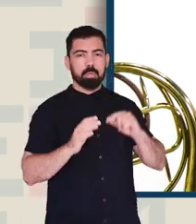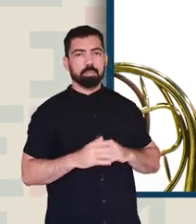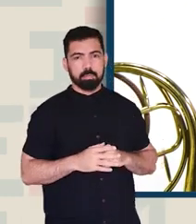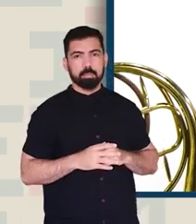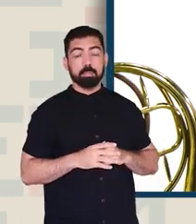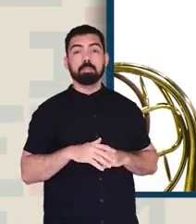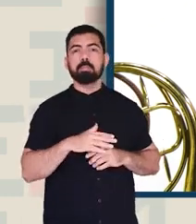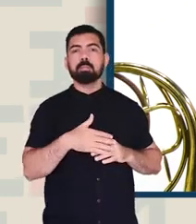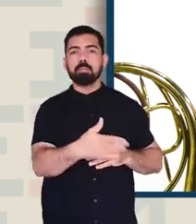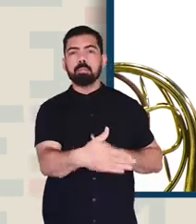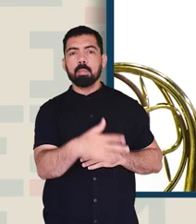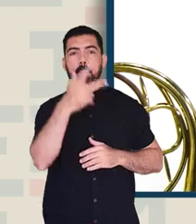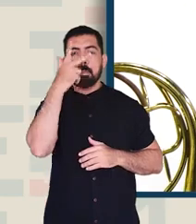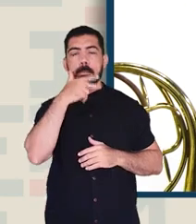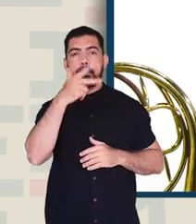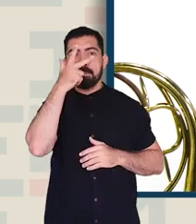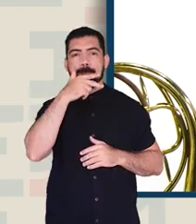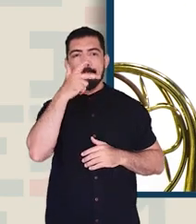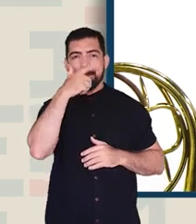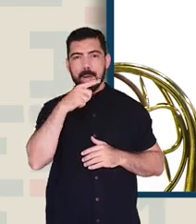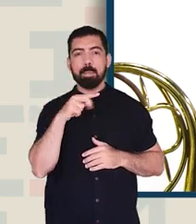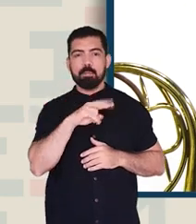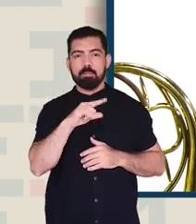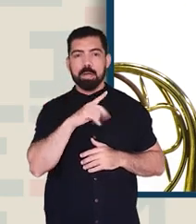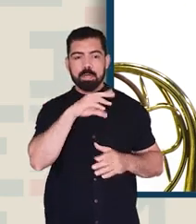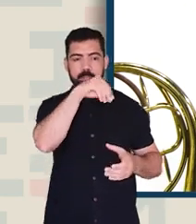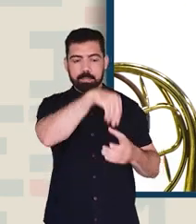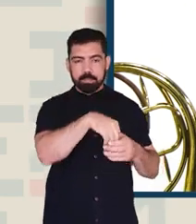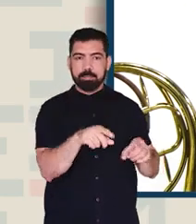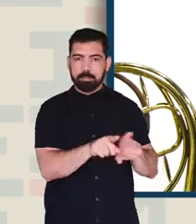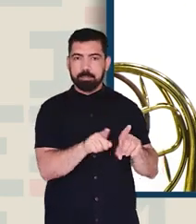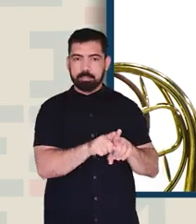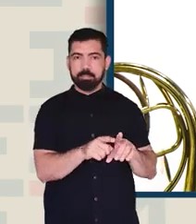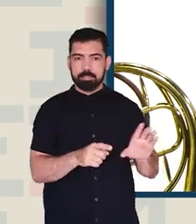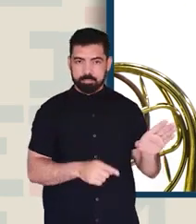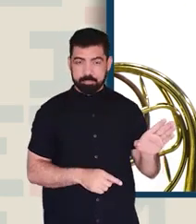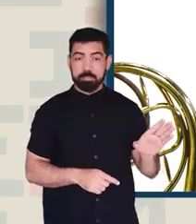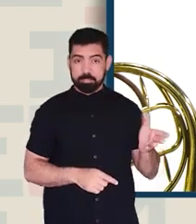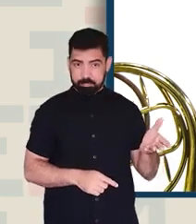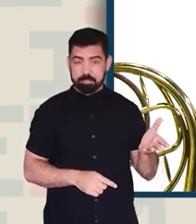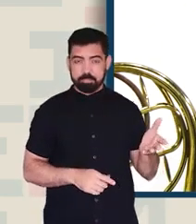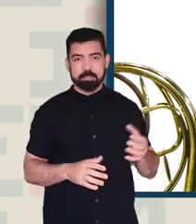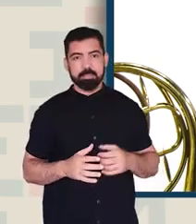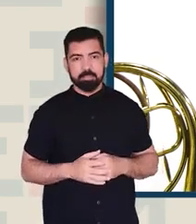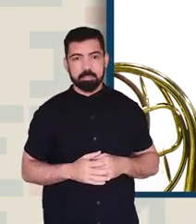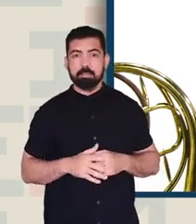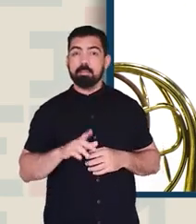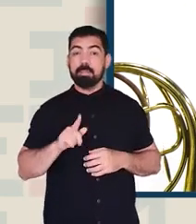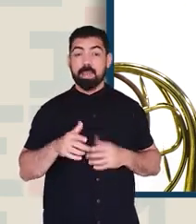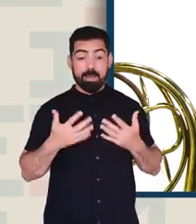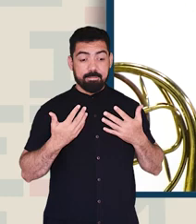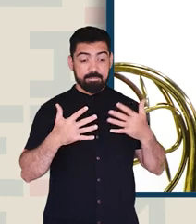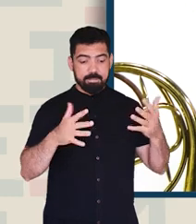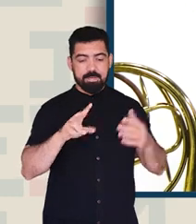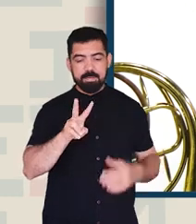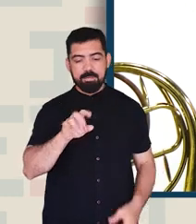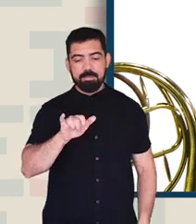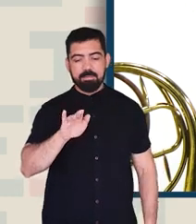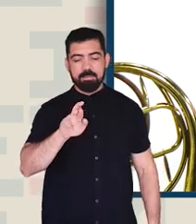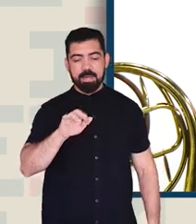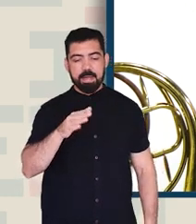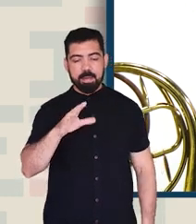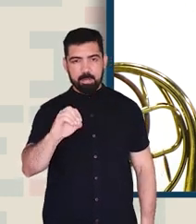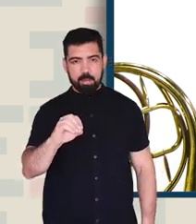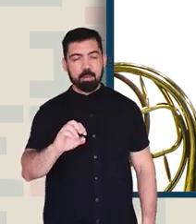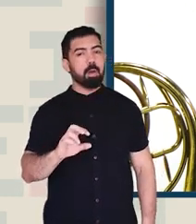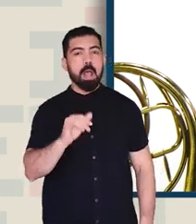E posteriormente, essa mesma vibração eu faço aqui dentro do instrumento, que vai ter esse som aqui sem pressionar em nada, sem